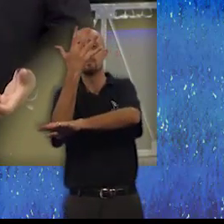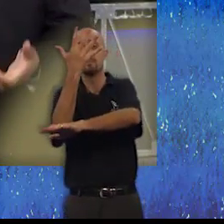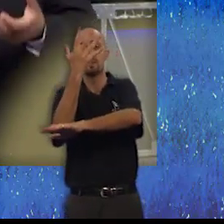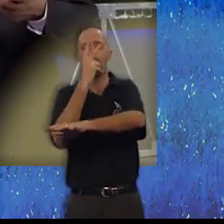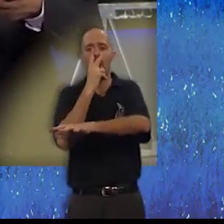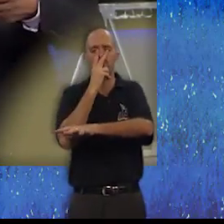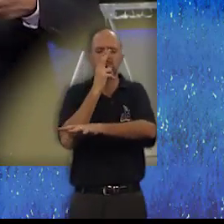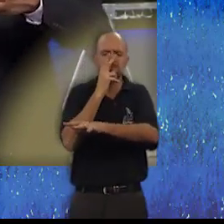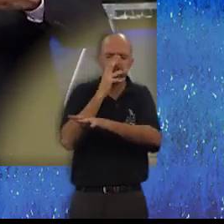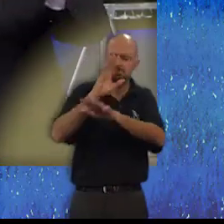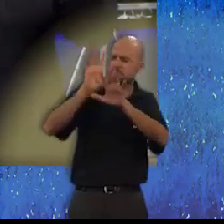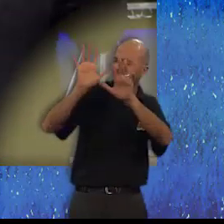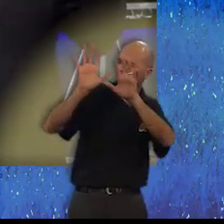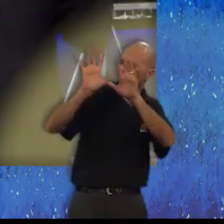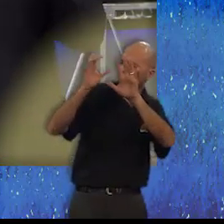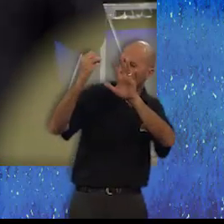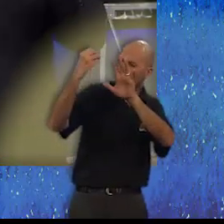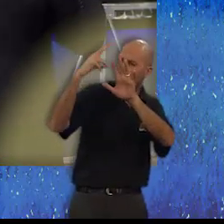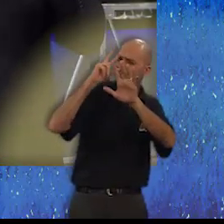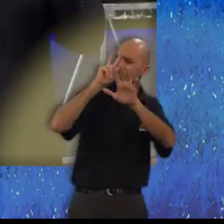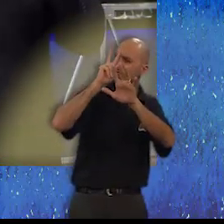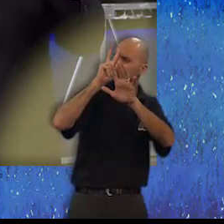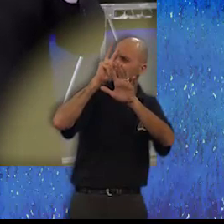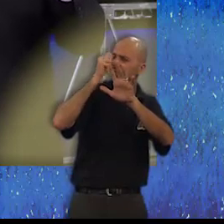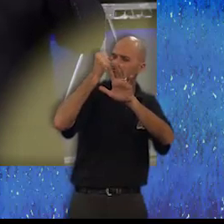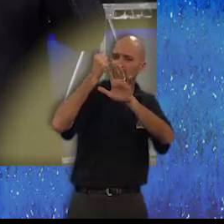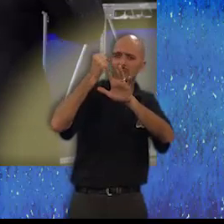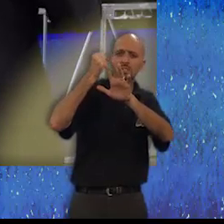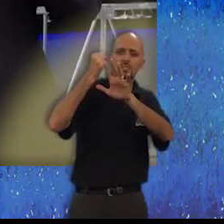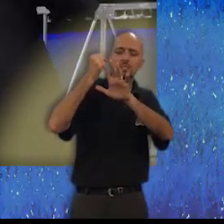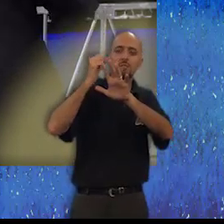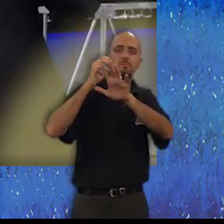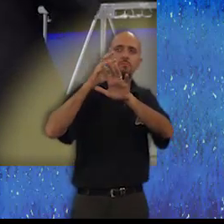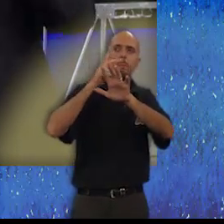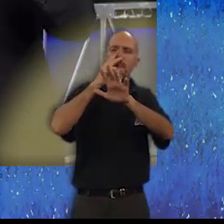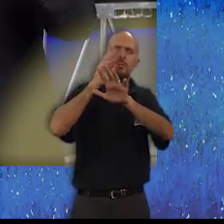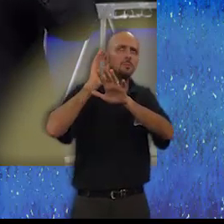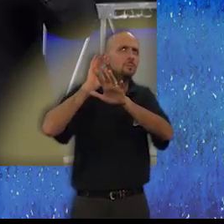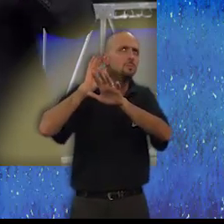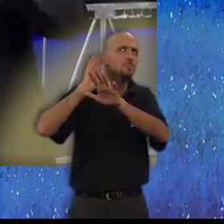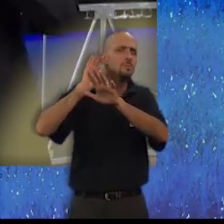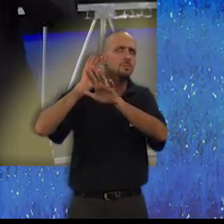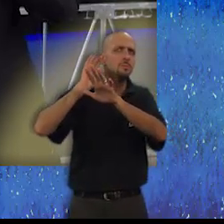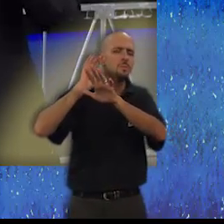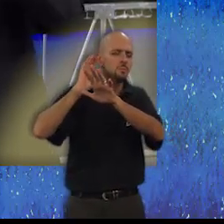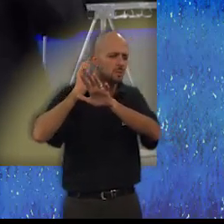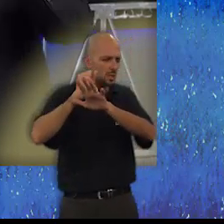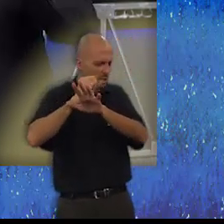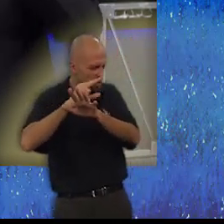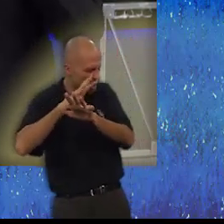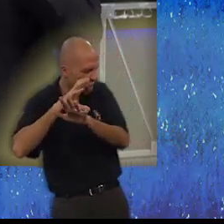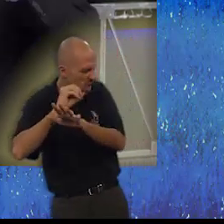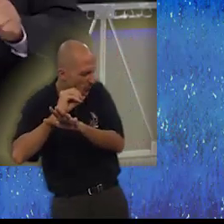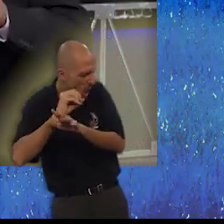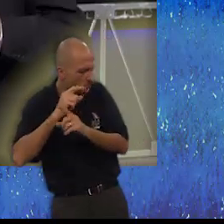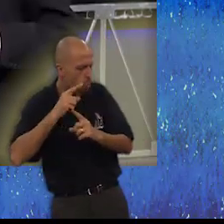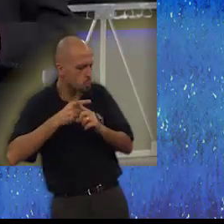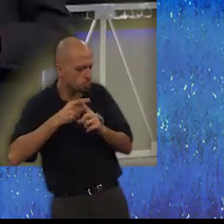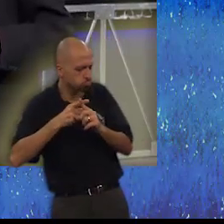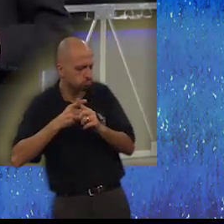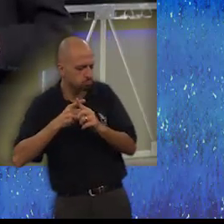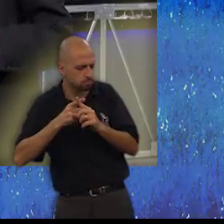ao chão, ele percebe que uma luz o envolve, e ele escuta uma voz que dizia, Saulo, Saulo, por que